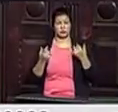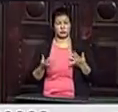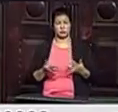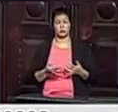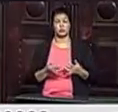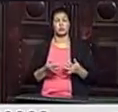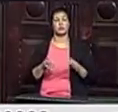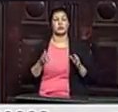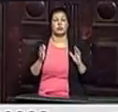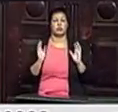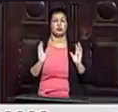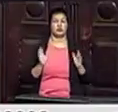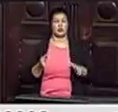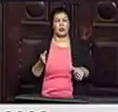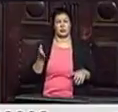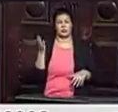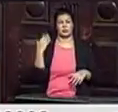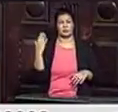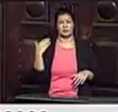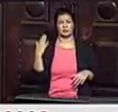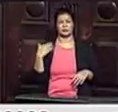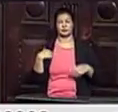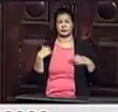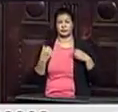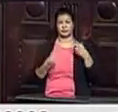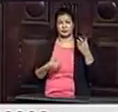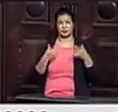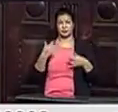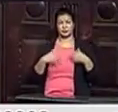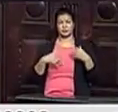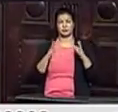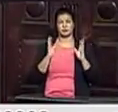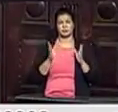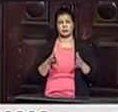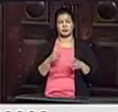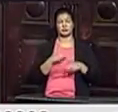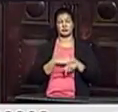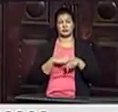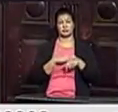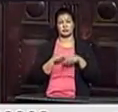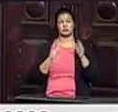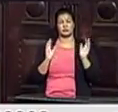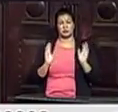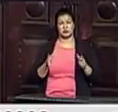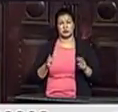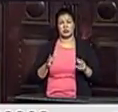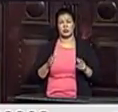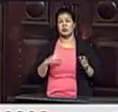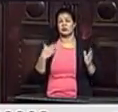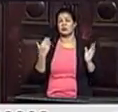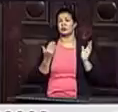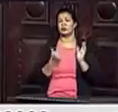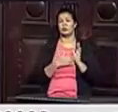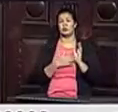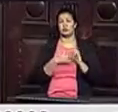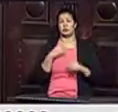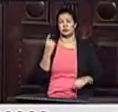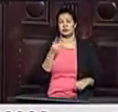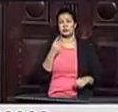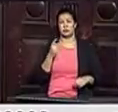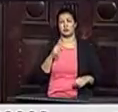vezes falando e disse o seguinte: todos nós somos